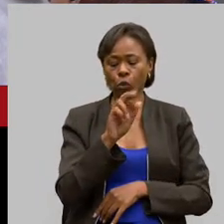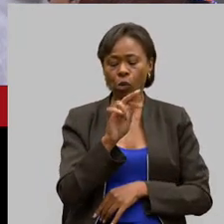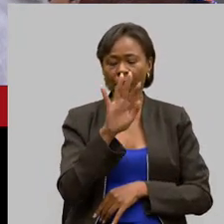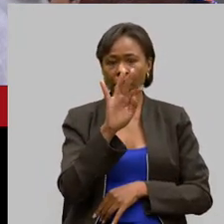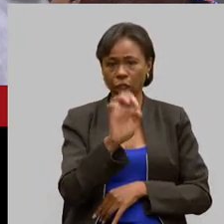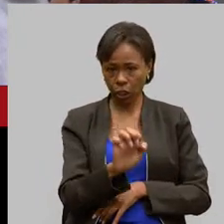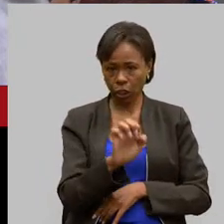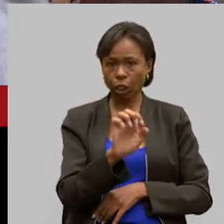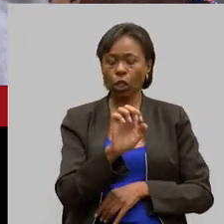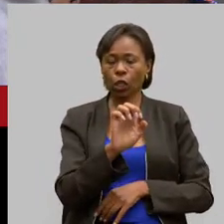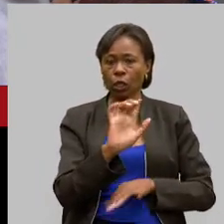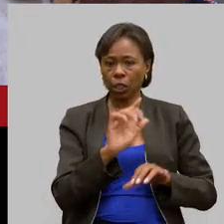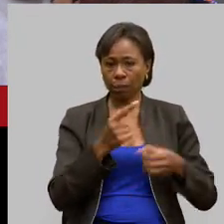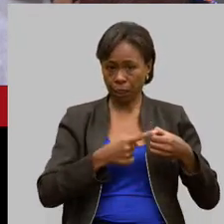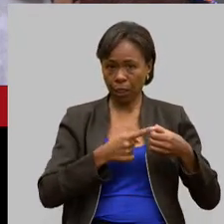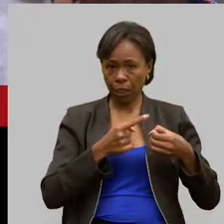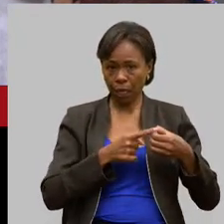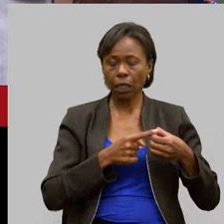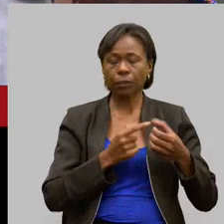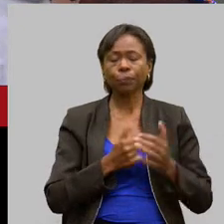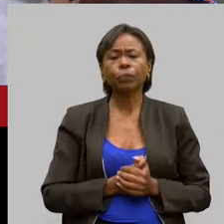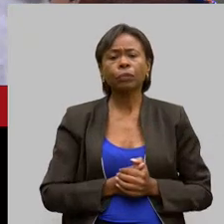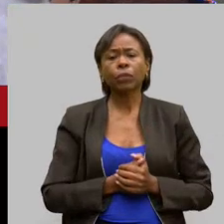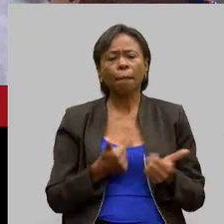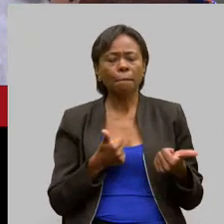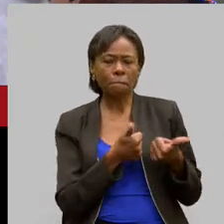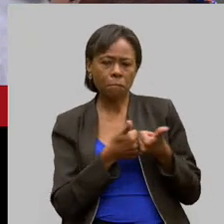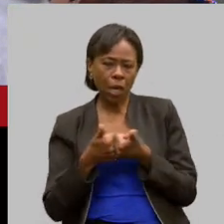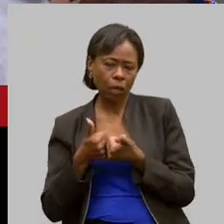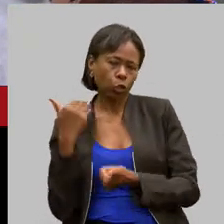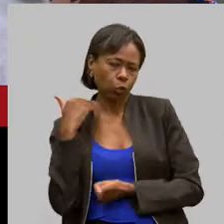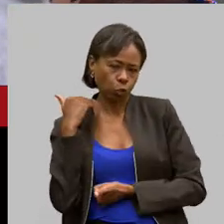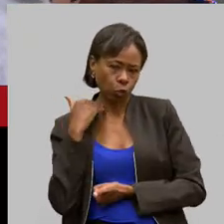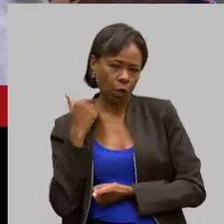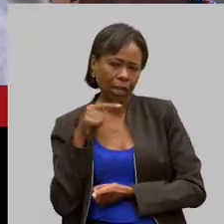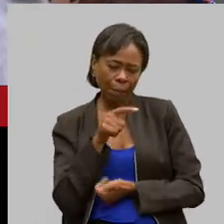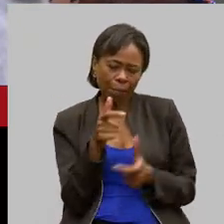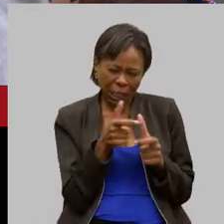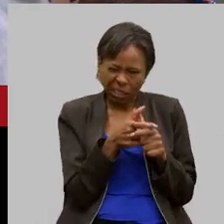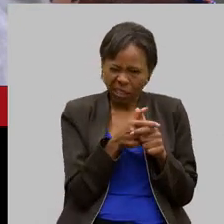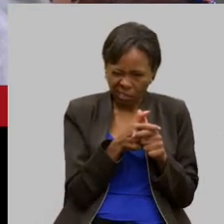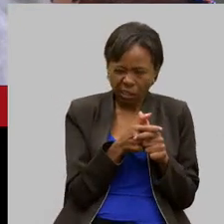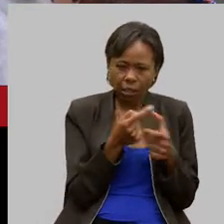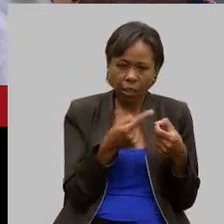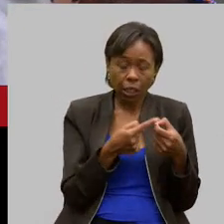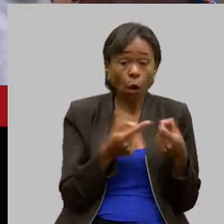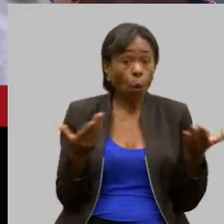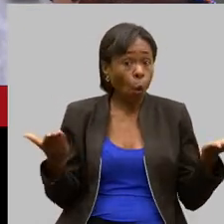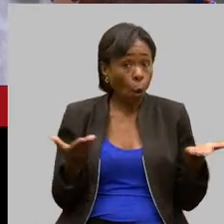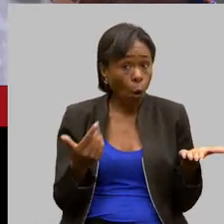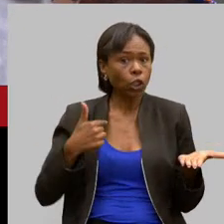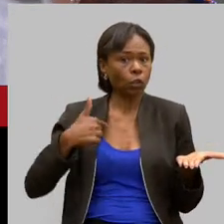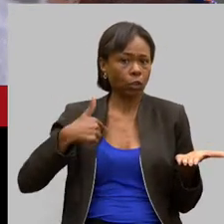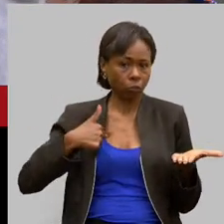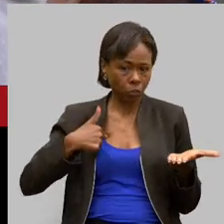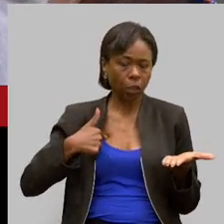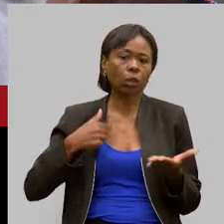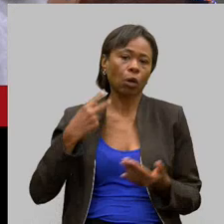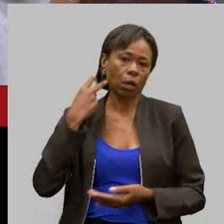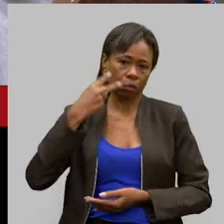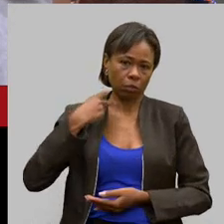próxima a Juiz de Fora uma cidade de pequeno porte e hoje sou Vereador estou vereadora na